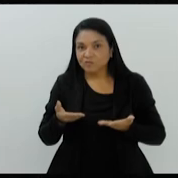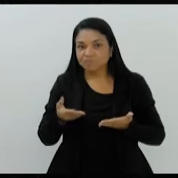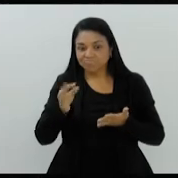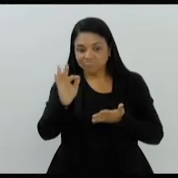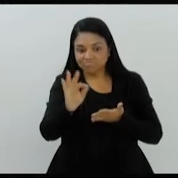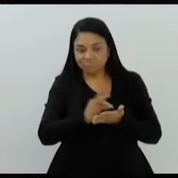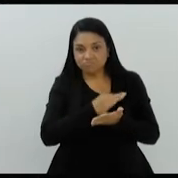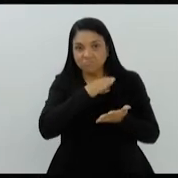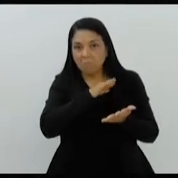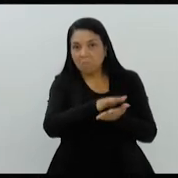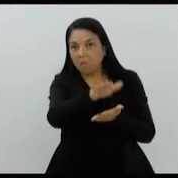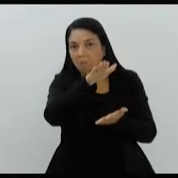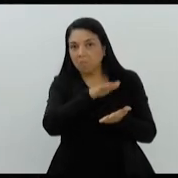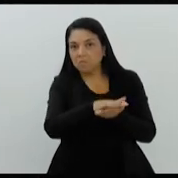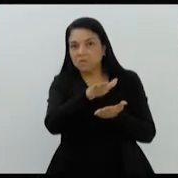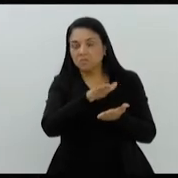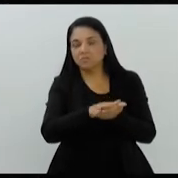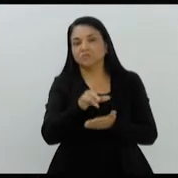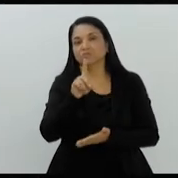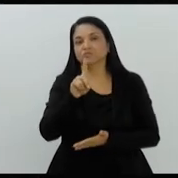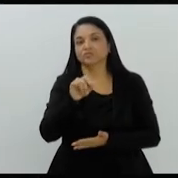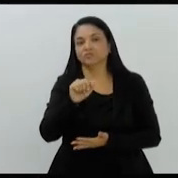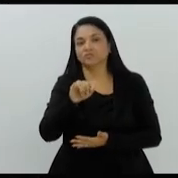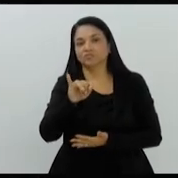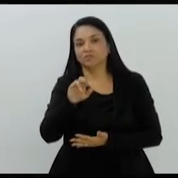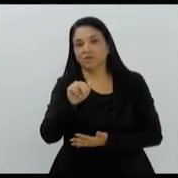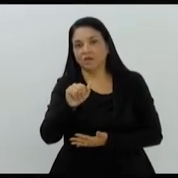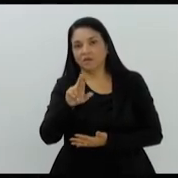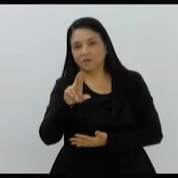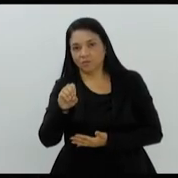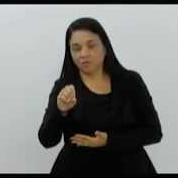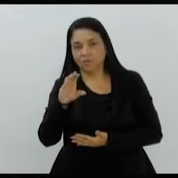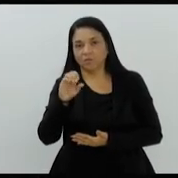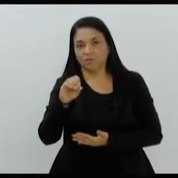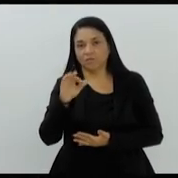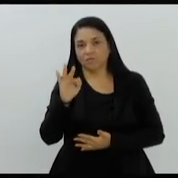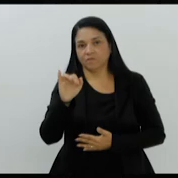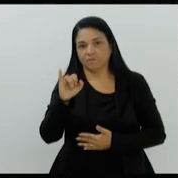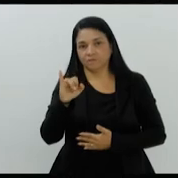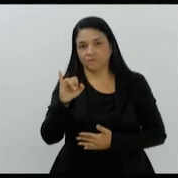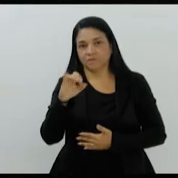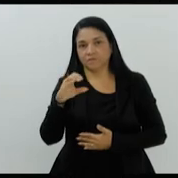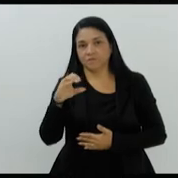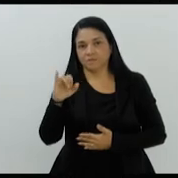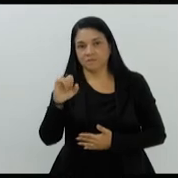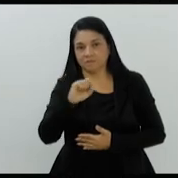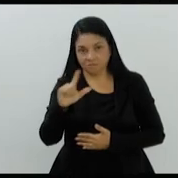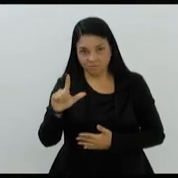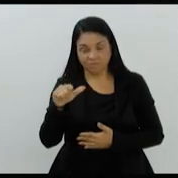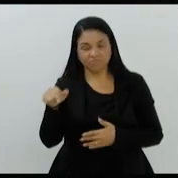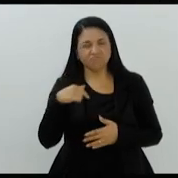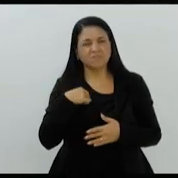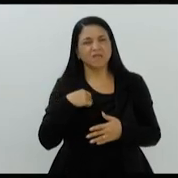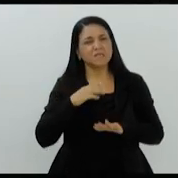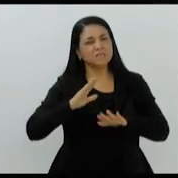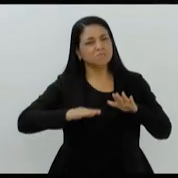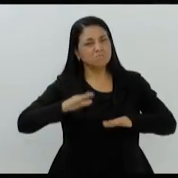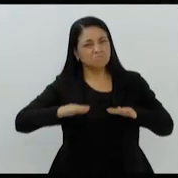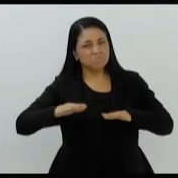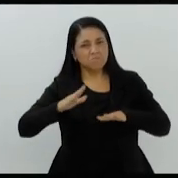está publicada no Diário Oficial. Mas tem horas que a caneta do